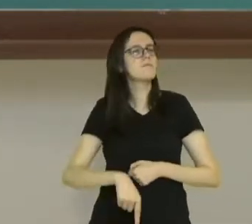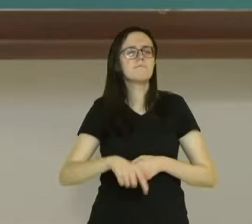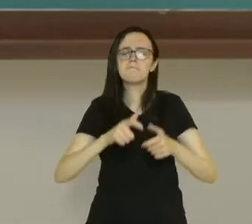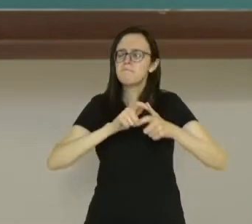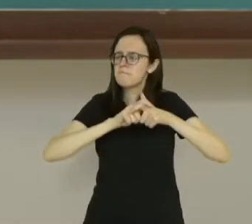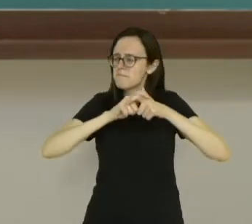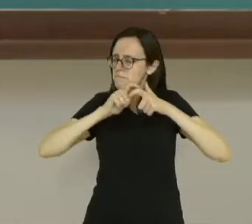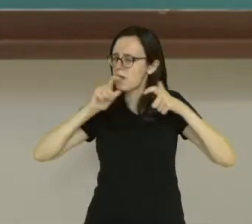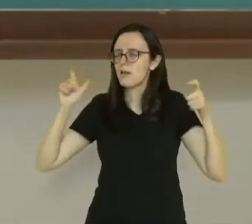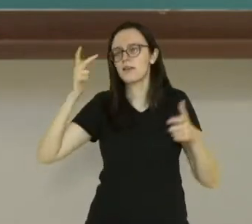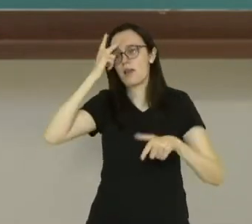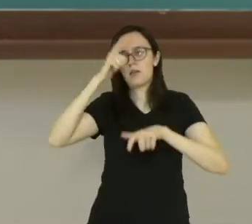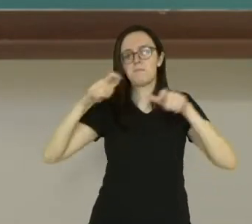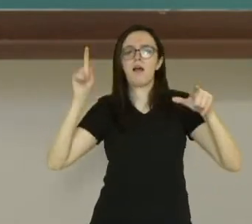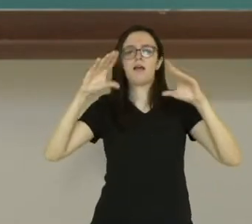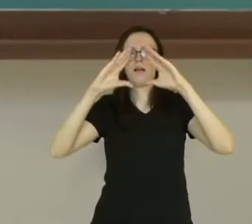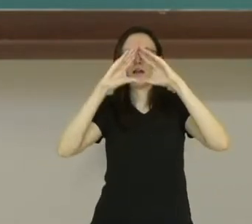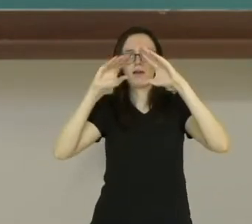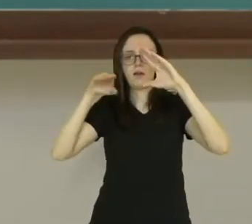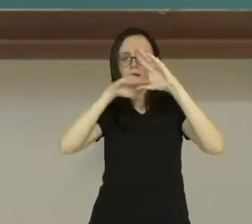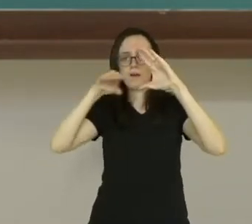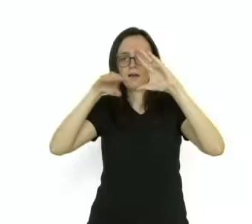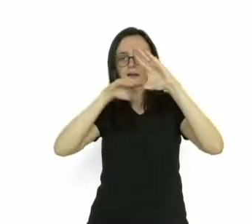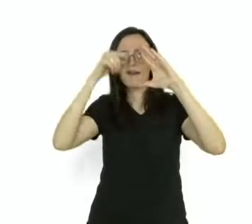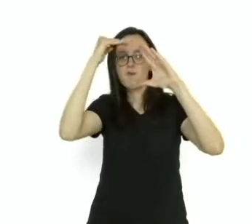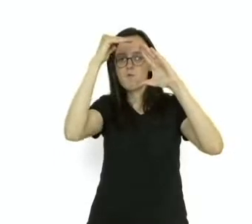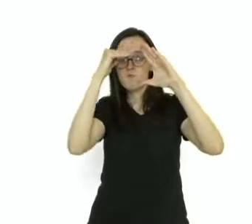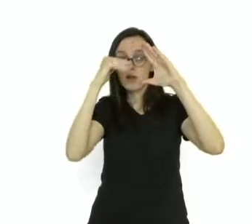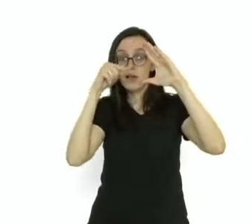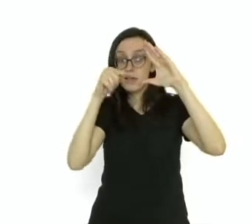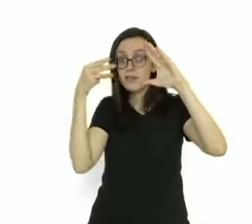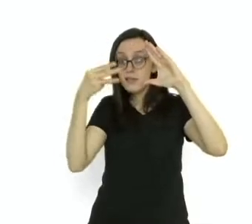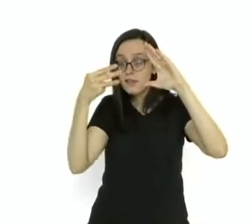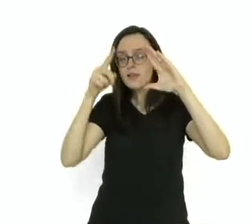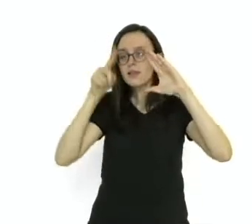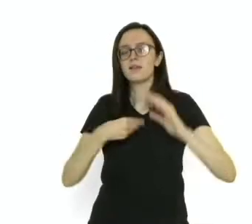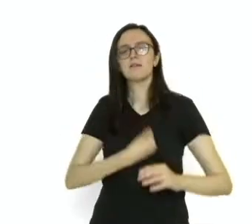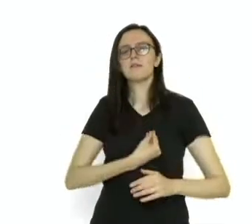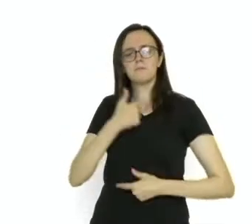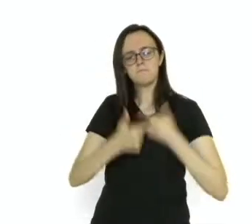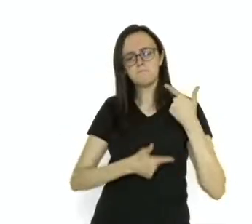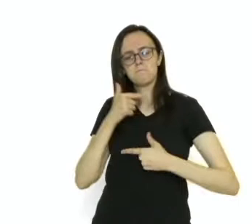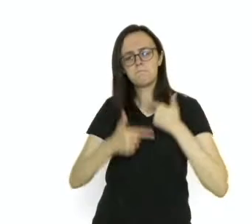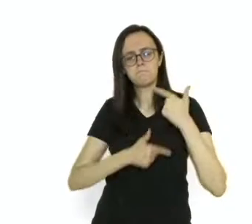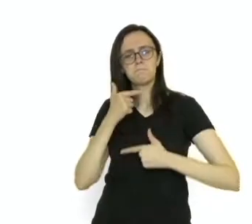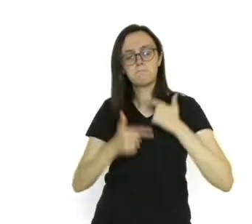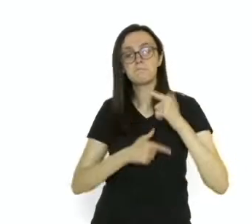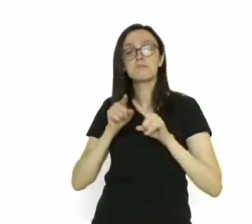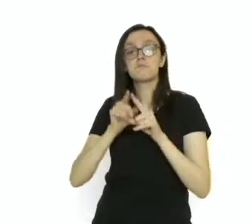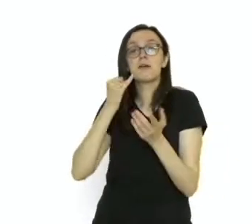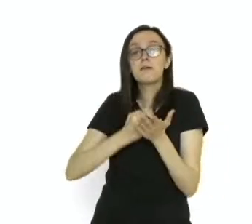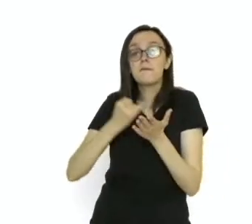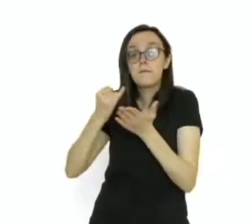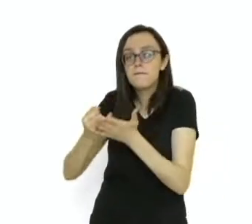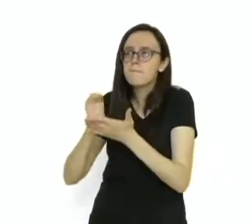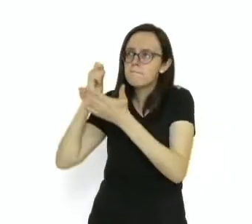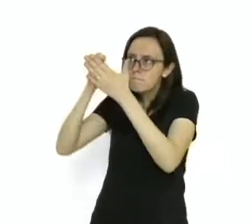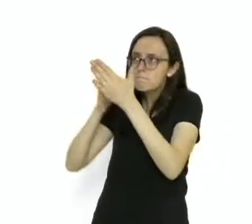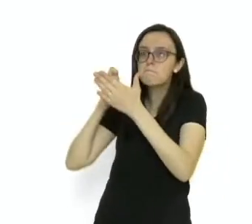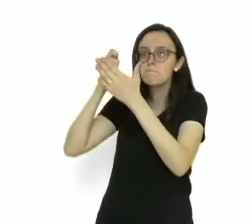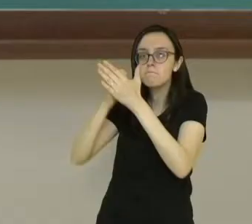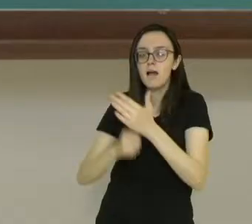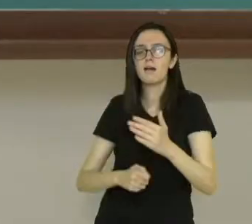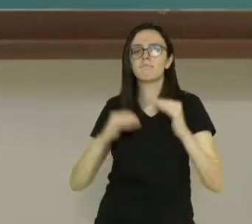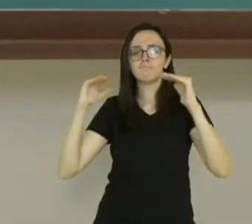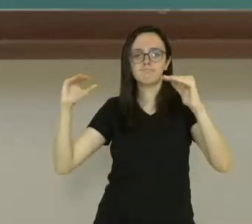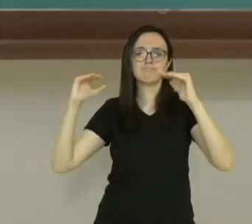maioria esmagadora da população. O terceiro estado sustentava com o seu trabalho e os impostos os outros